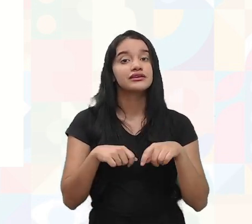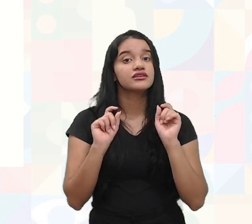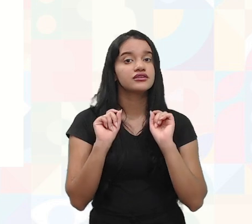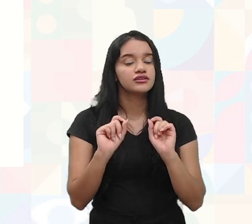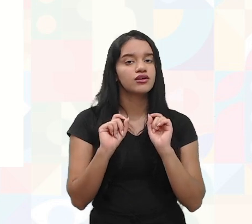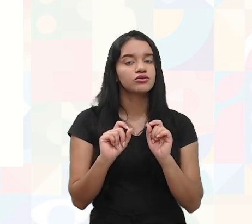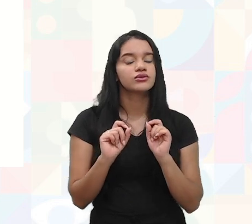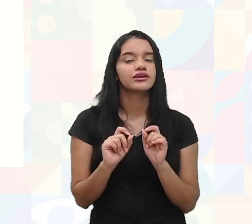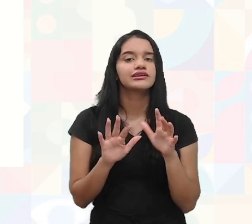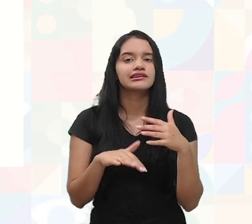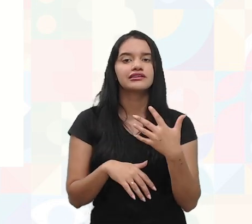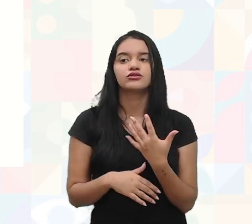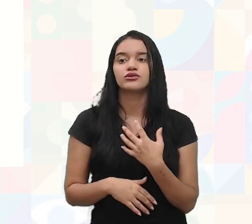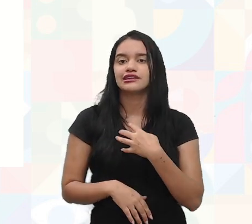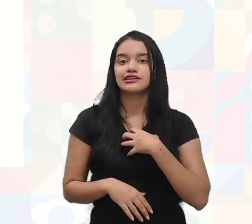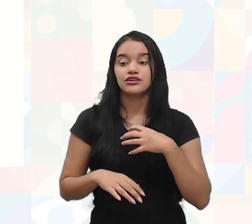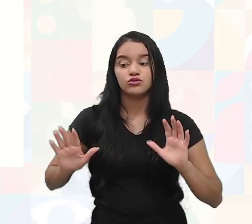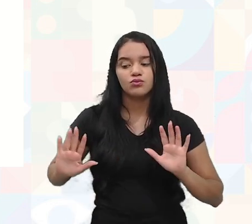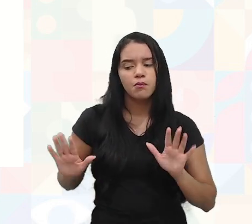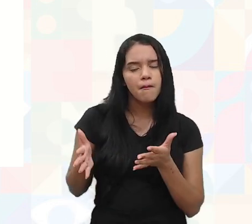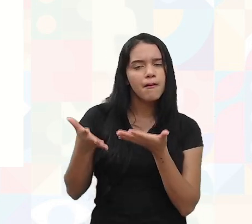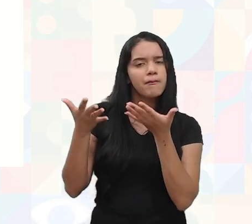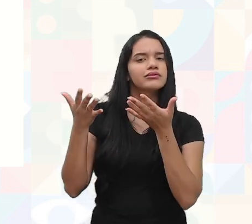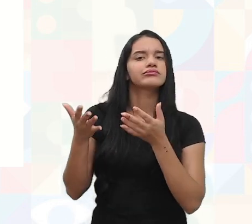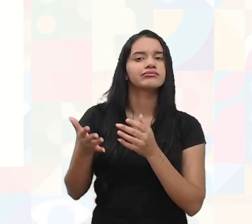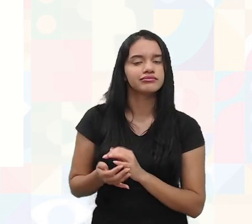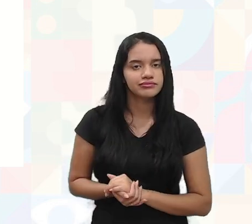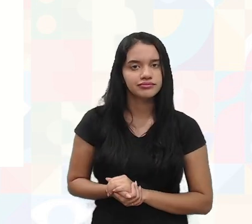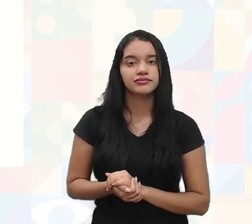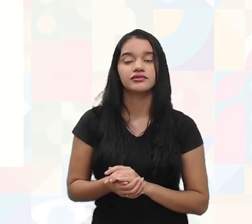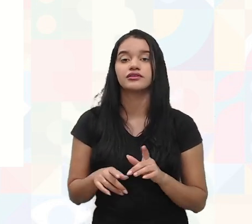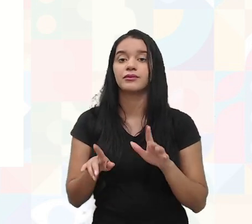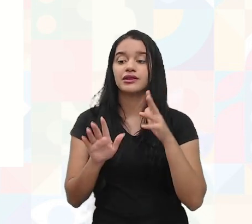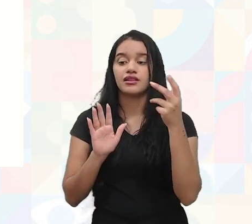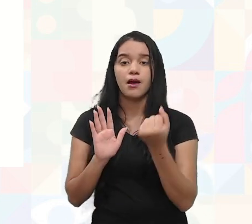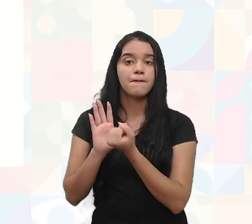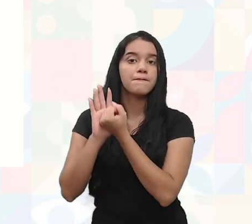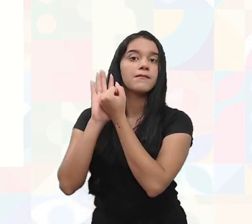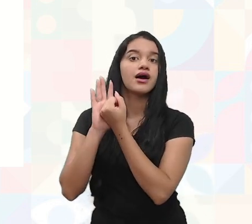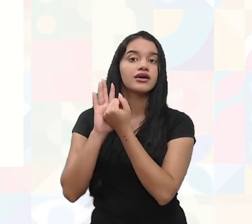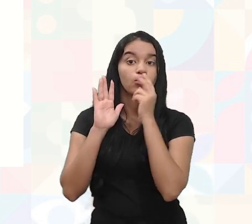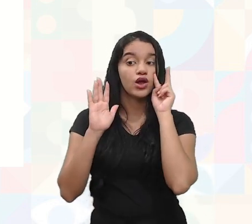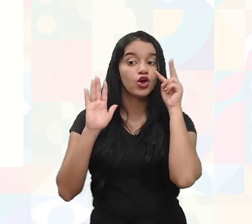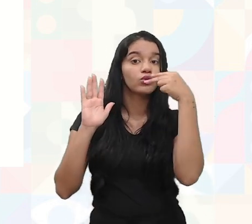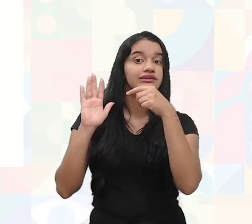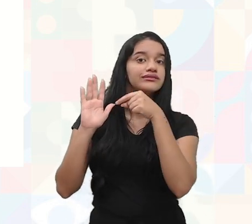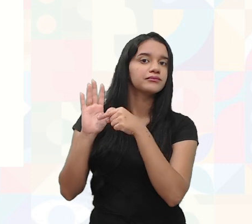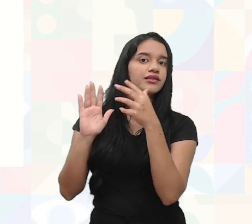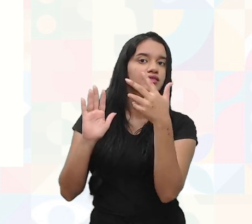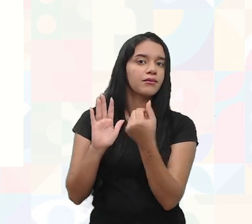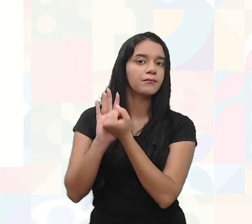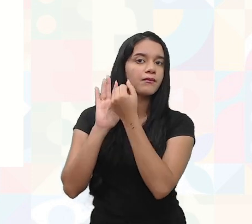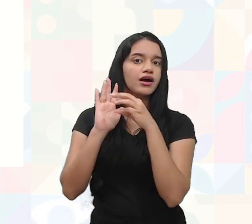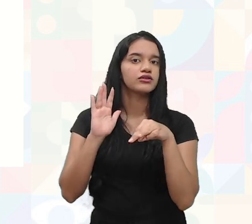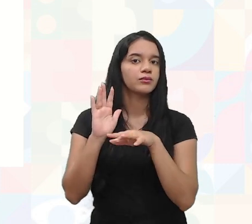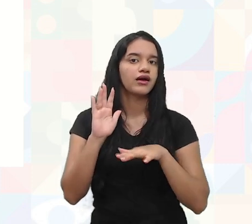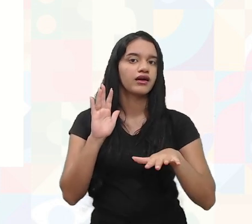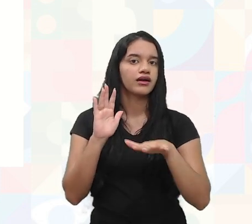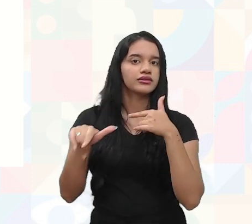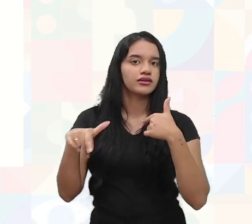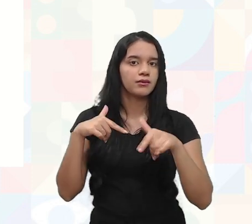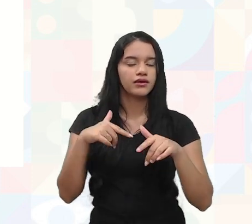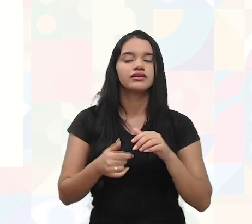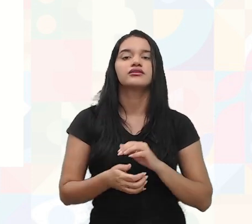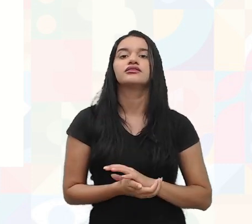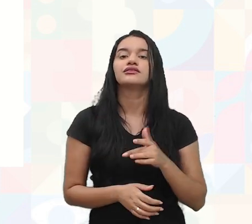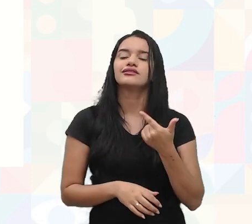trabalhando no sentido desse fortalecimento, né, o fortalecimento da marca, o reconhecimento dela no mercado, certo? E